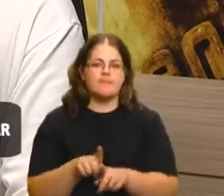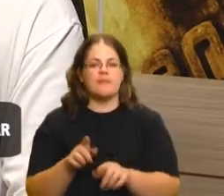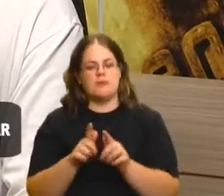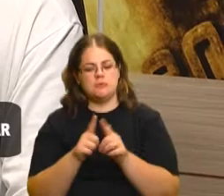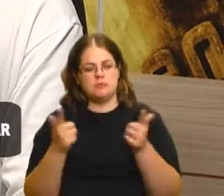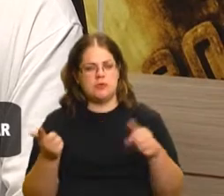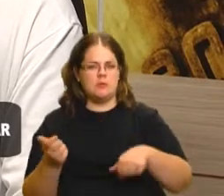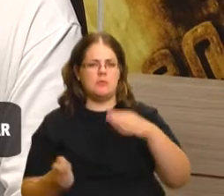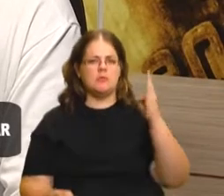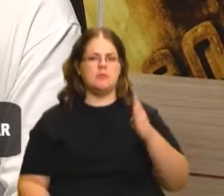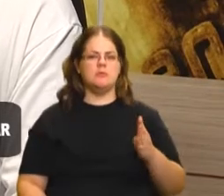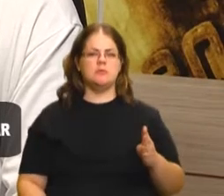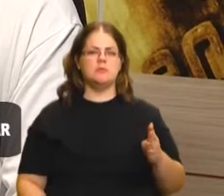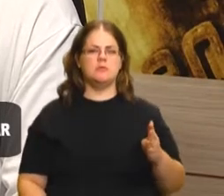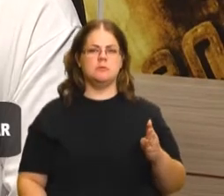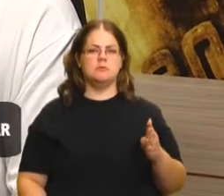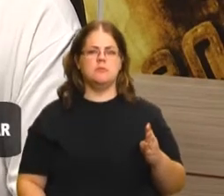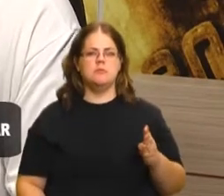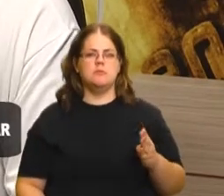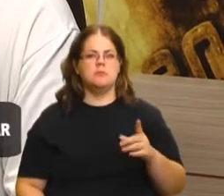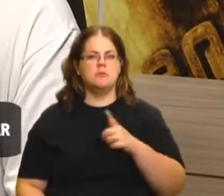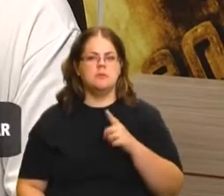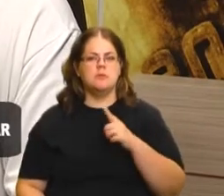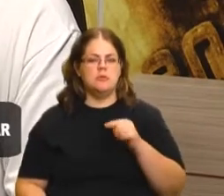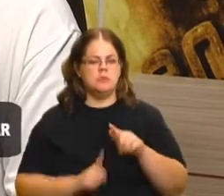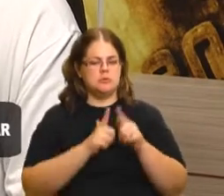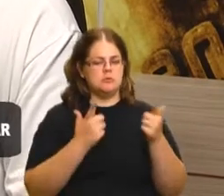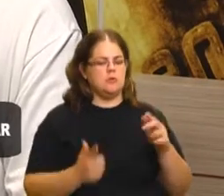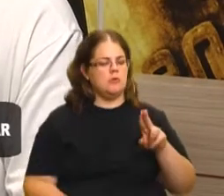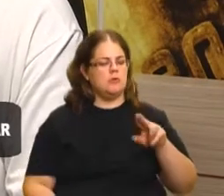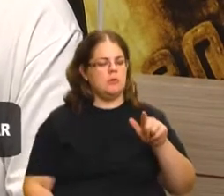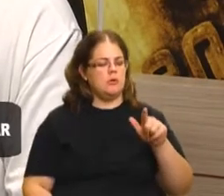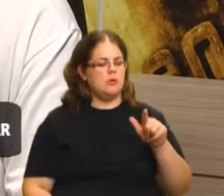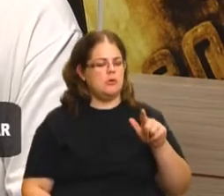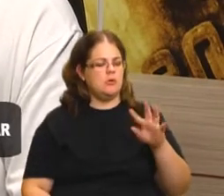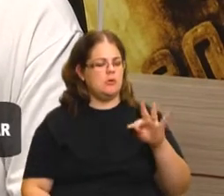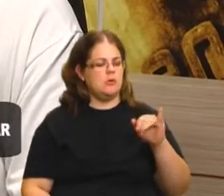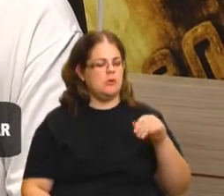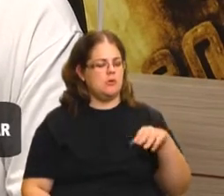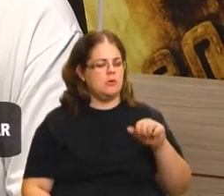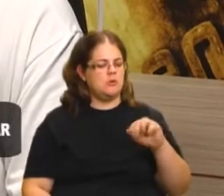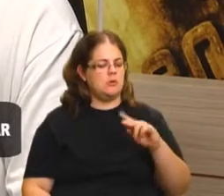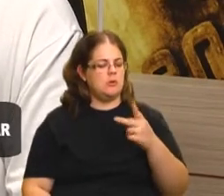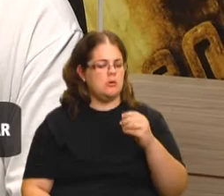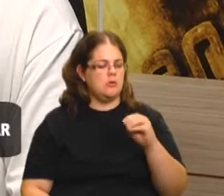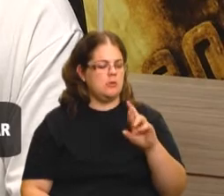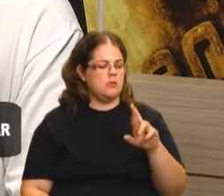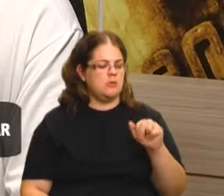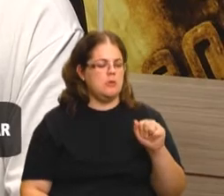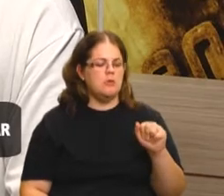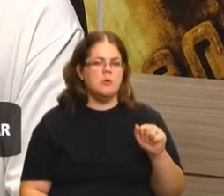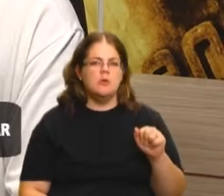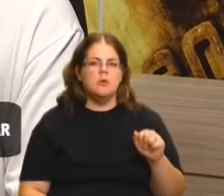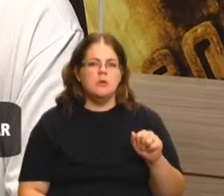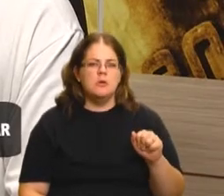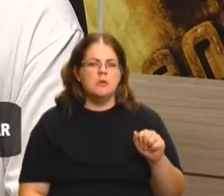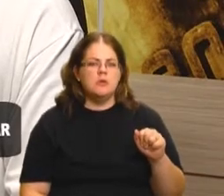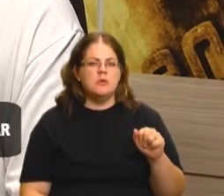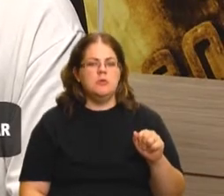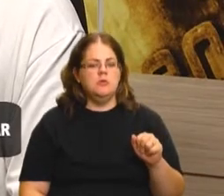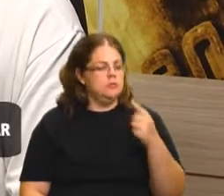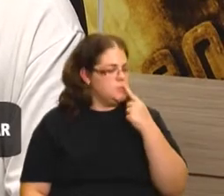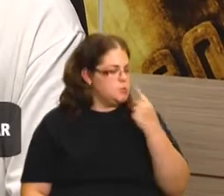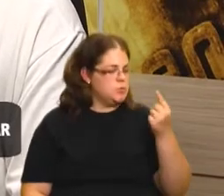com a única exceção da Última Hora, né, dirigida na época pelo Samuel Weiner, com